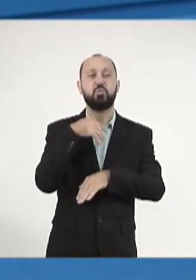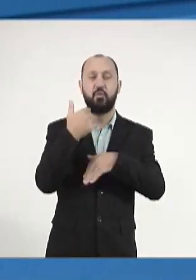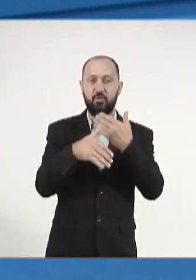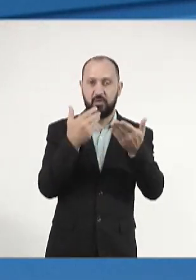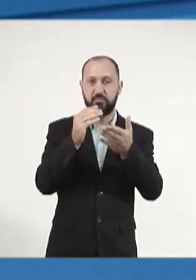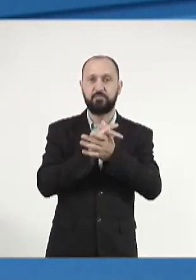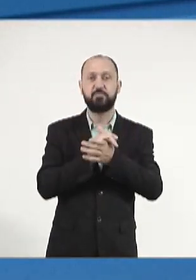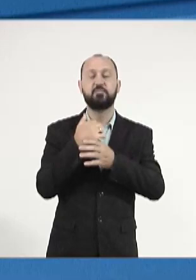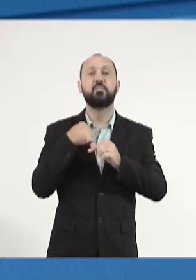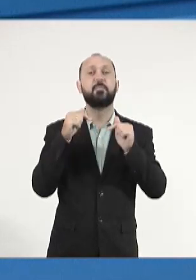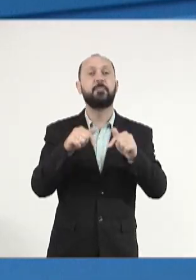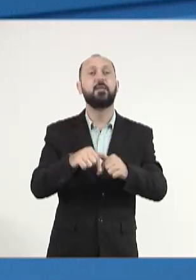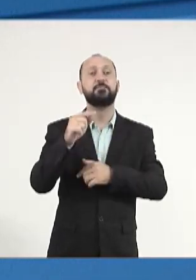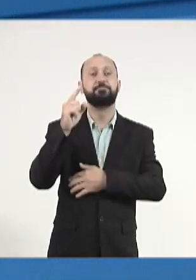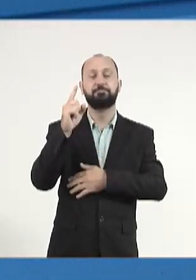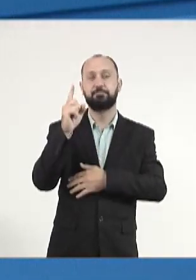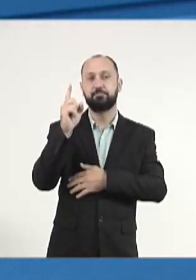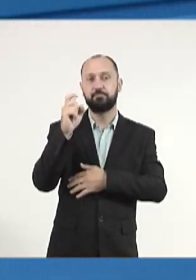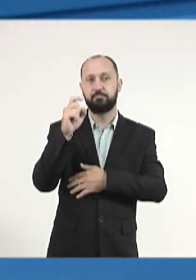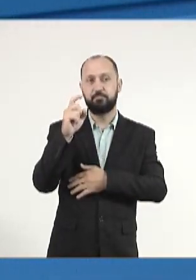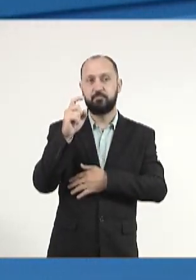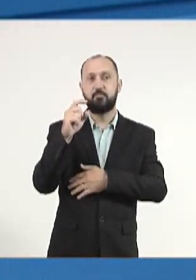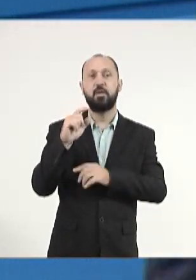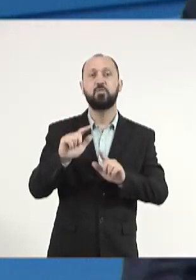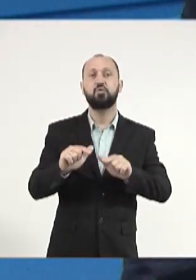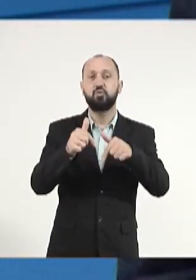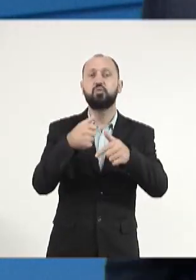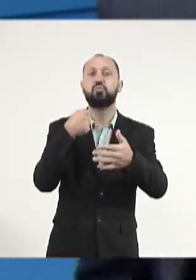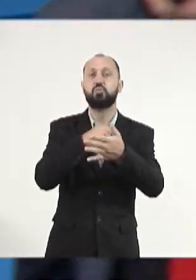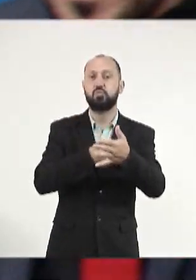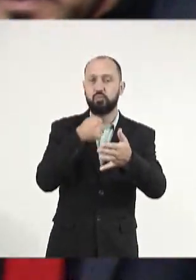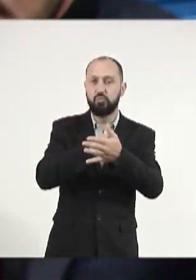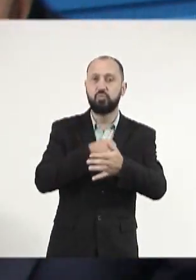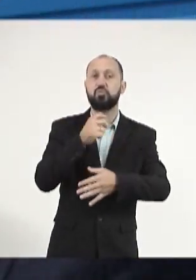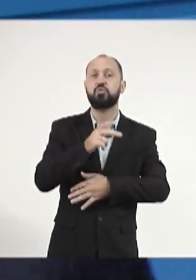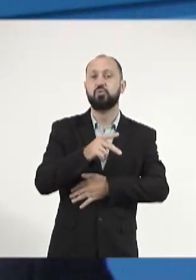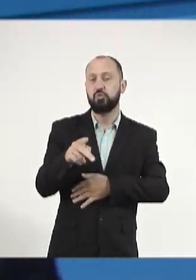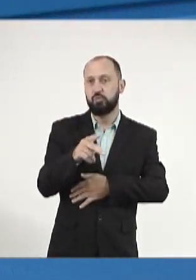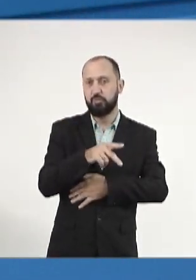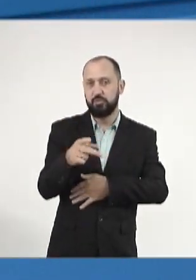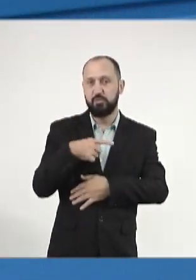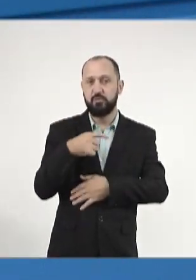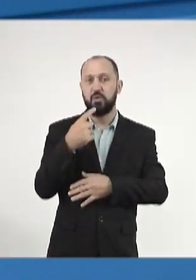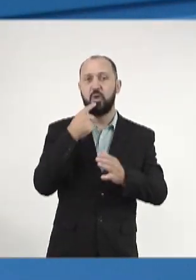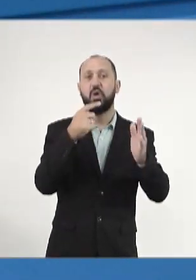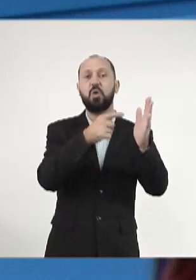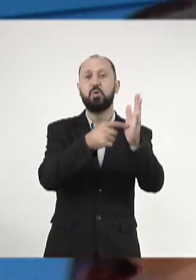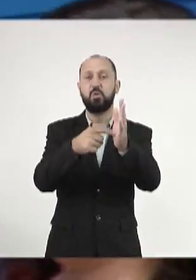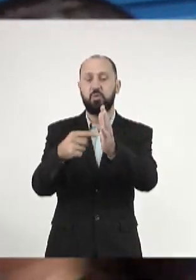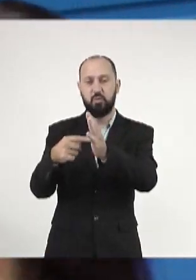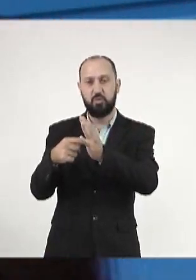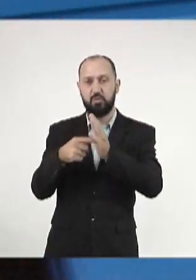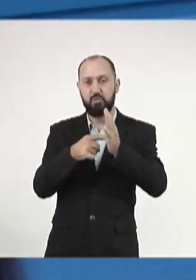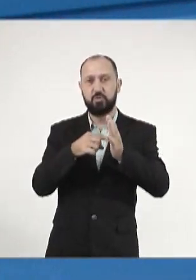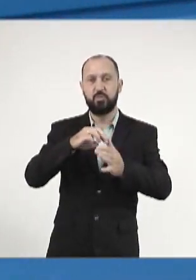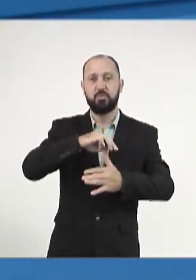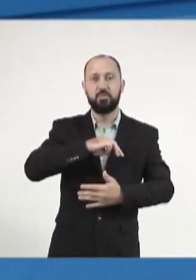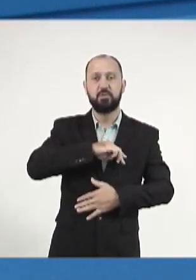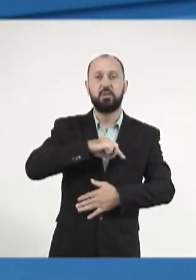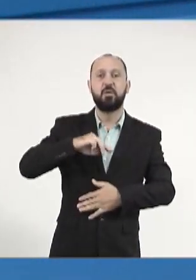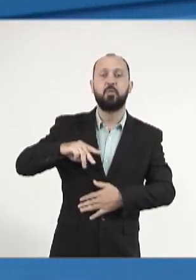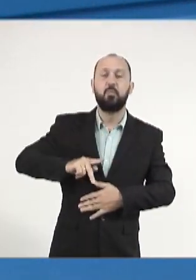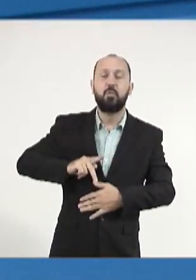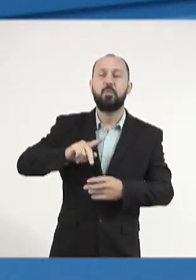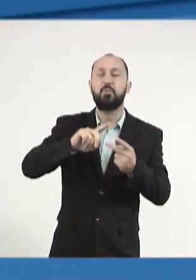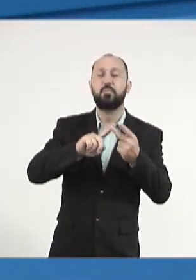avançar. E quero aqui dizer que em Dourados, depois de muita luta dos professores, das professoras, de denúncia do Ministério Público, de